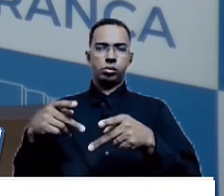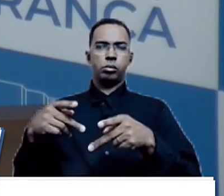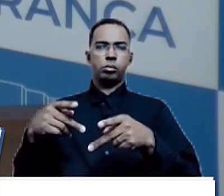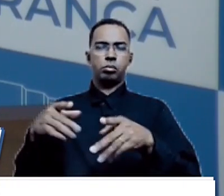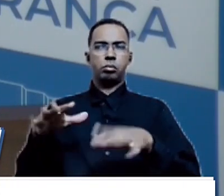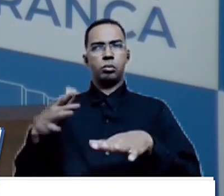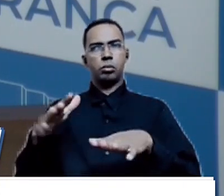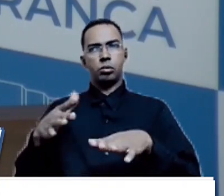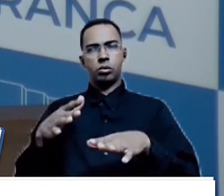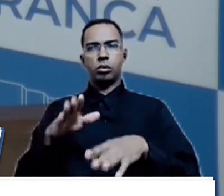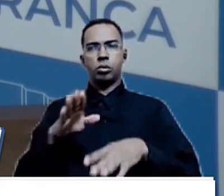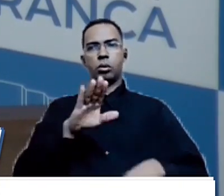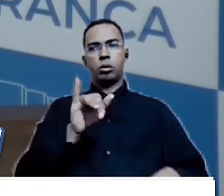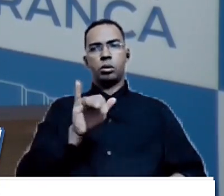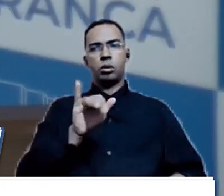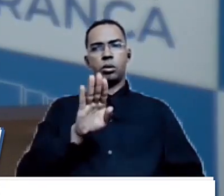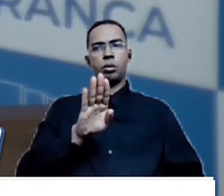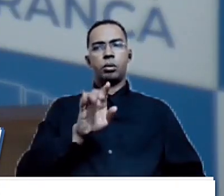censo